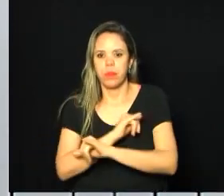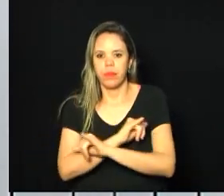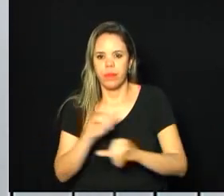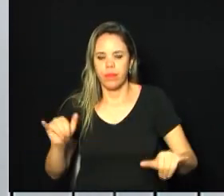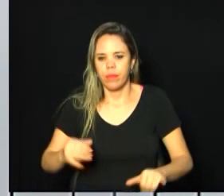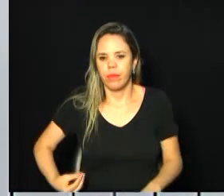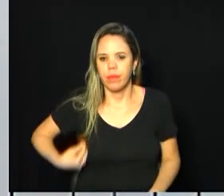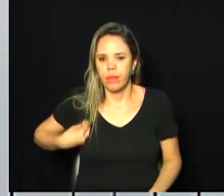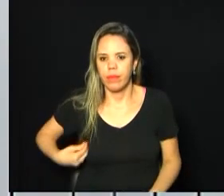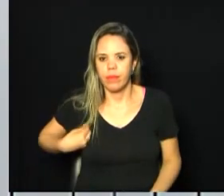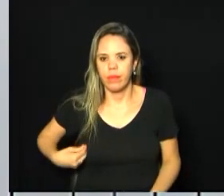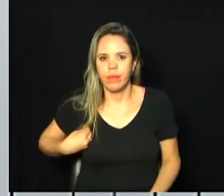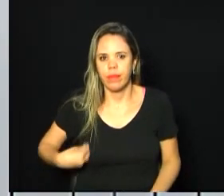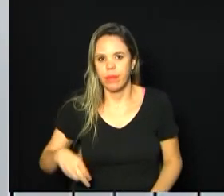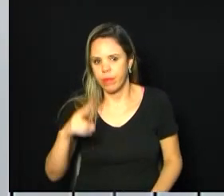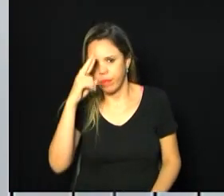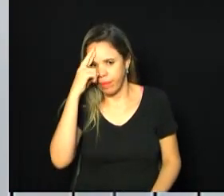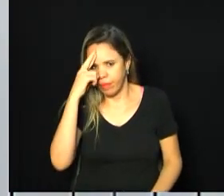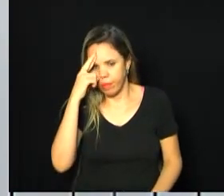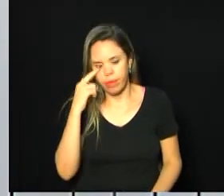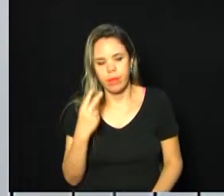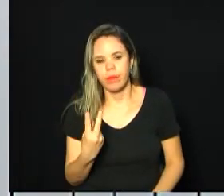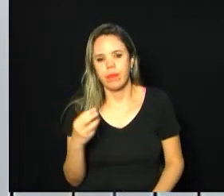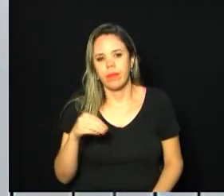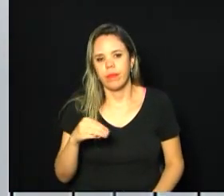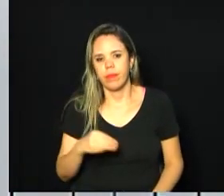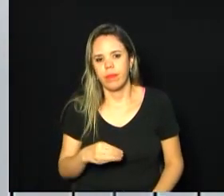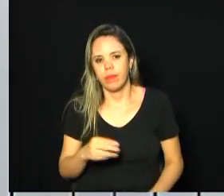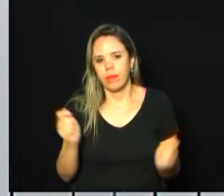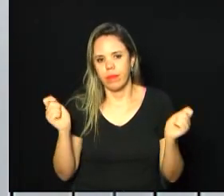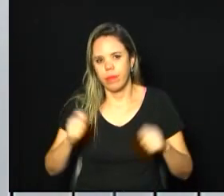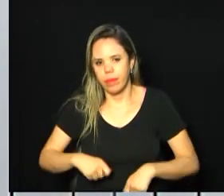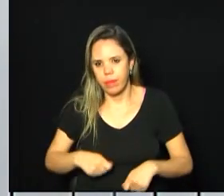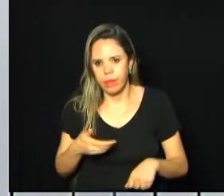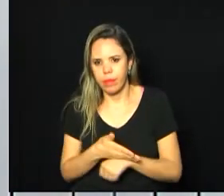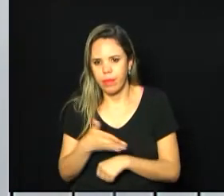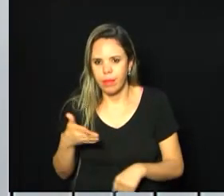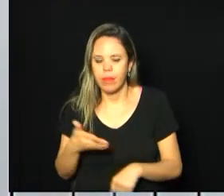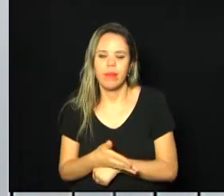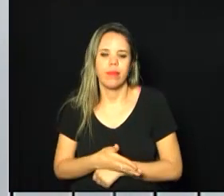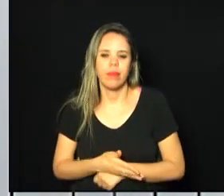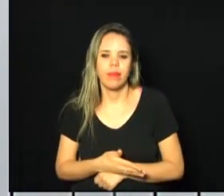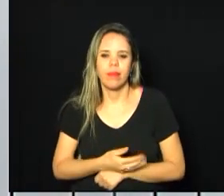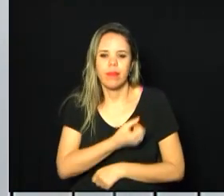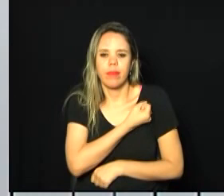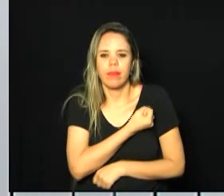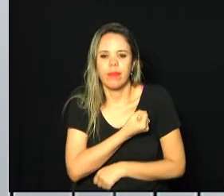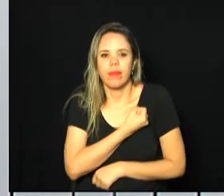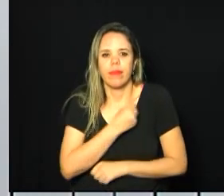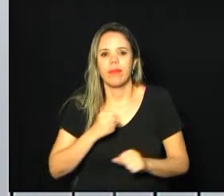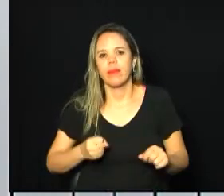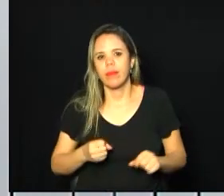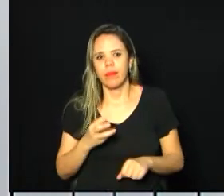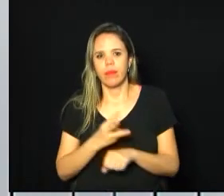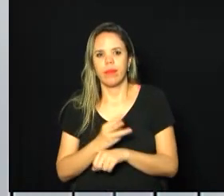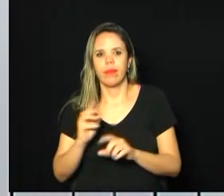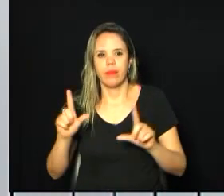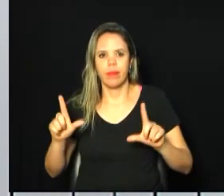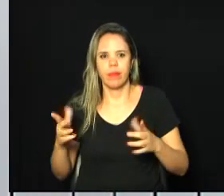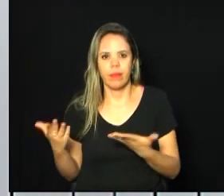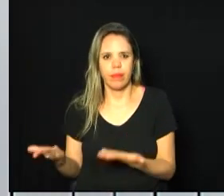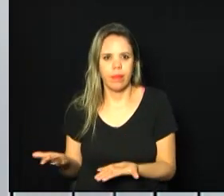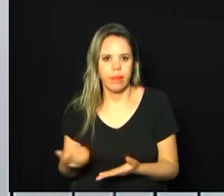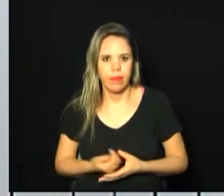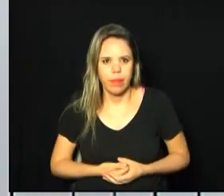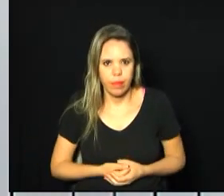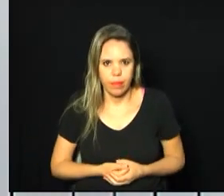Notícia ao vivo, 12:02. E você pode participar através do número do nosso WhatsApp. 19 é